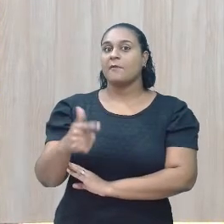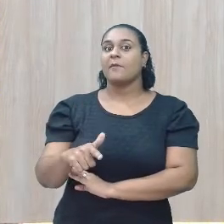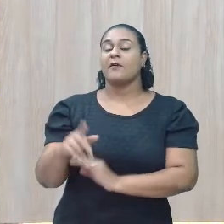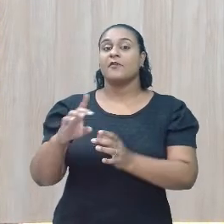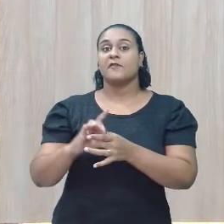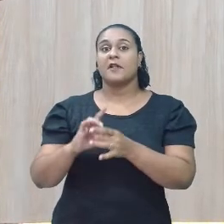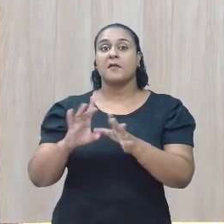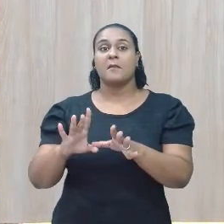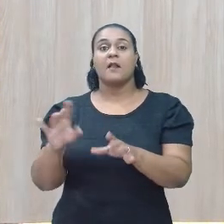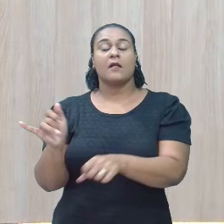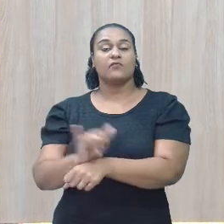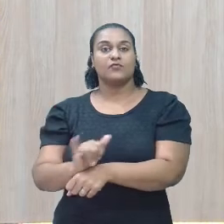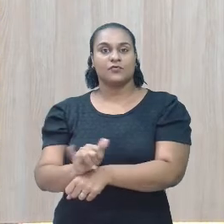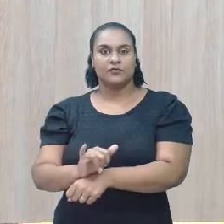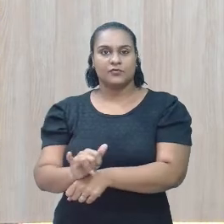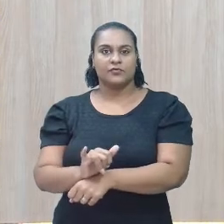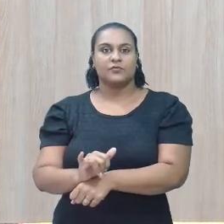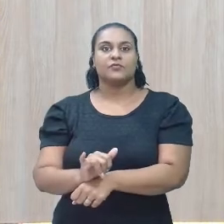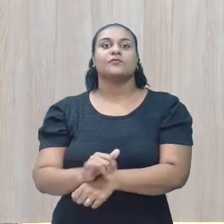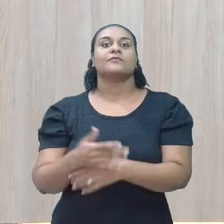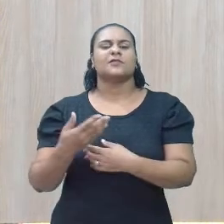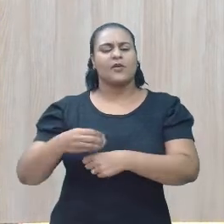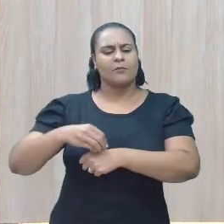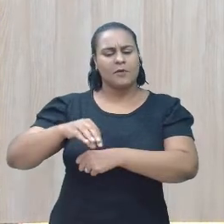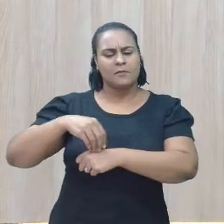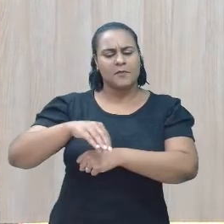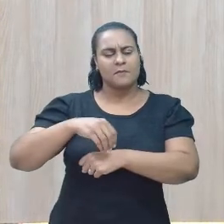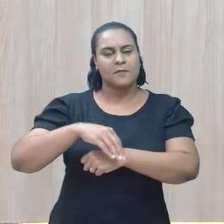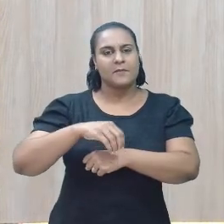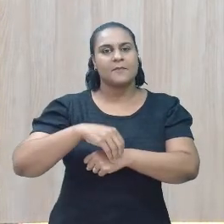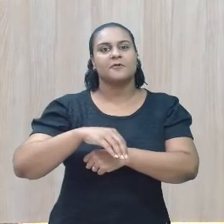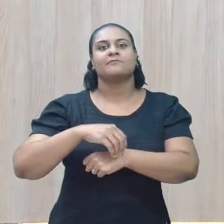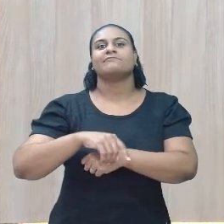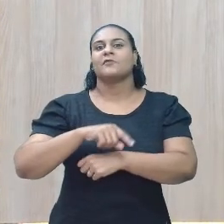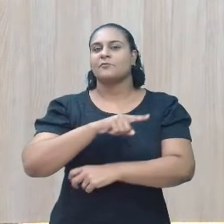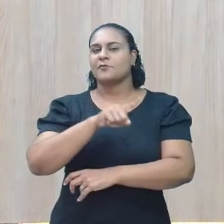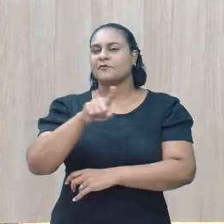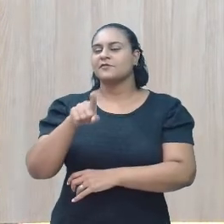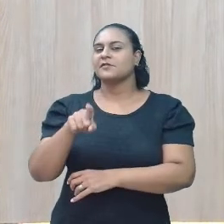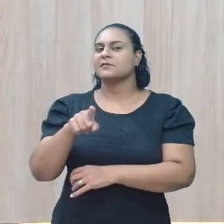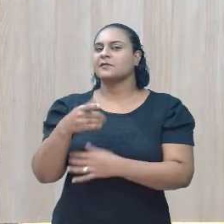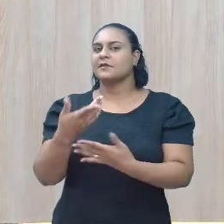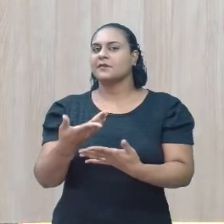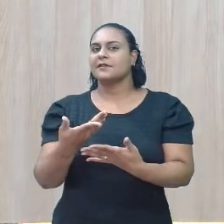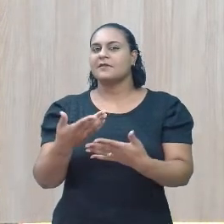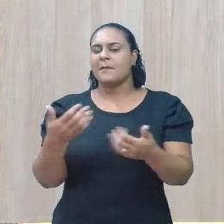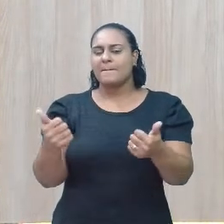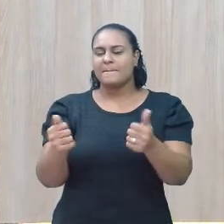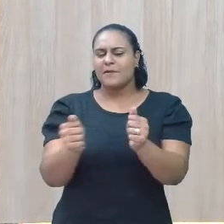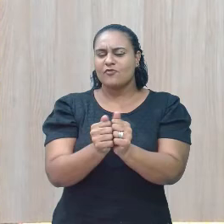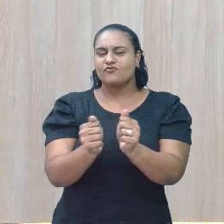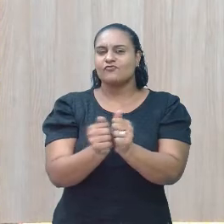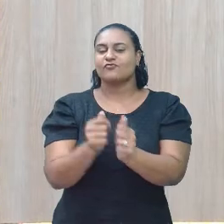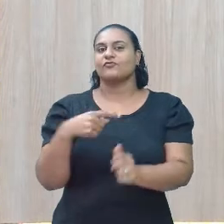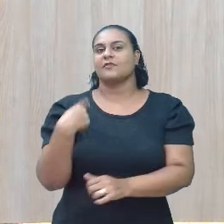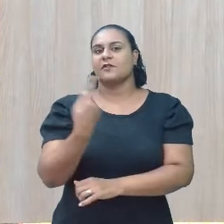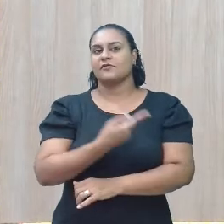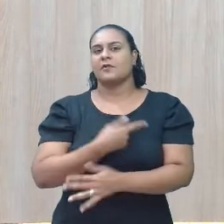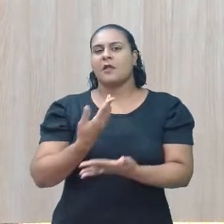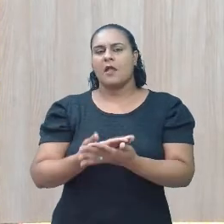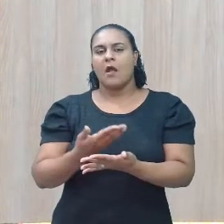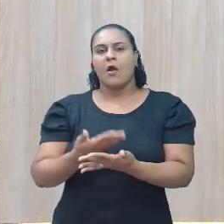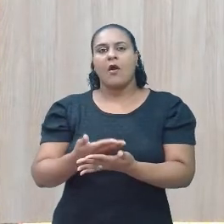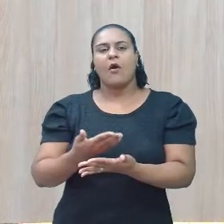YouTube. Então essas orientações que eu trago no início da aula é para te deixar mais próximo da gente, para que a gente faça a aula cada